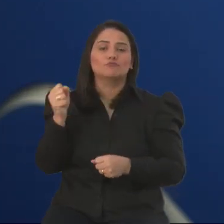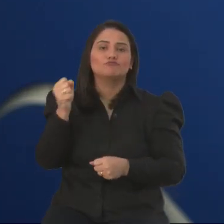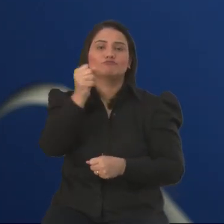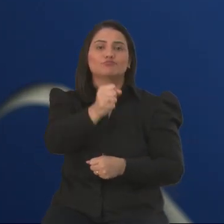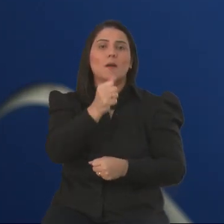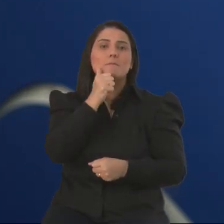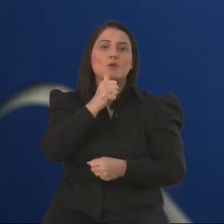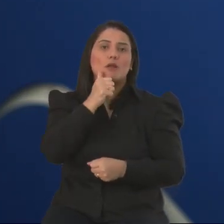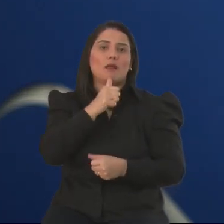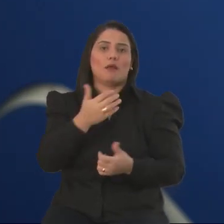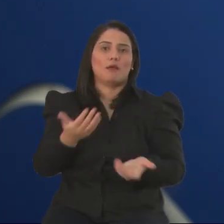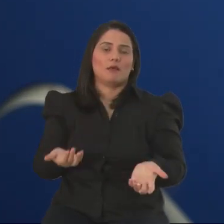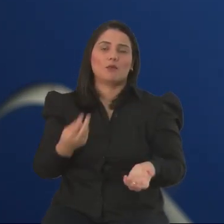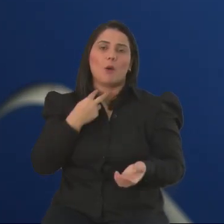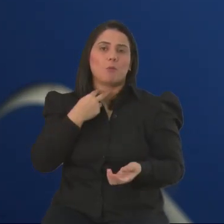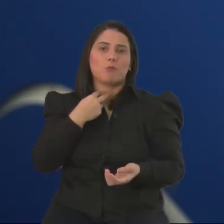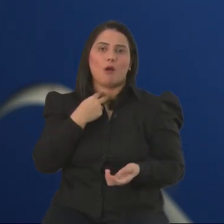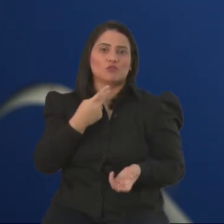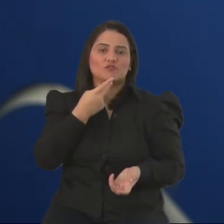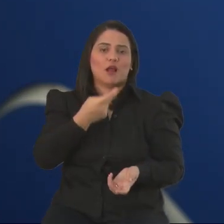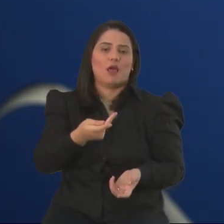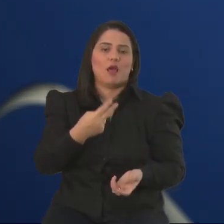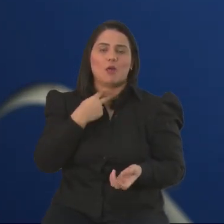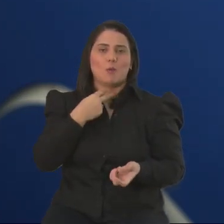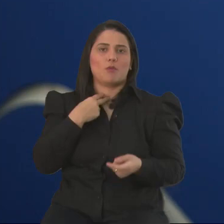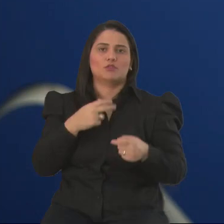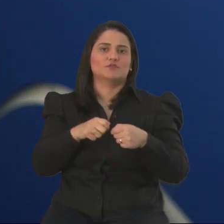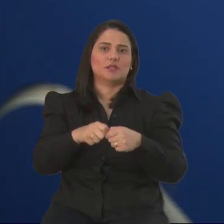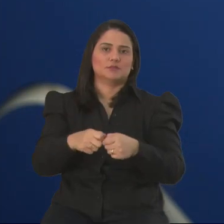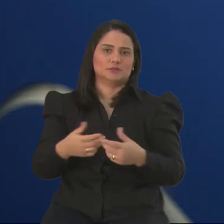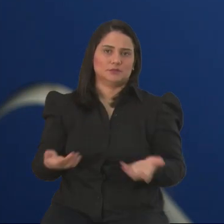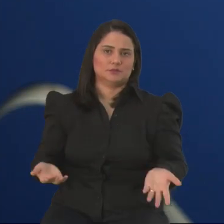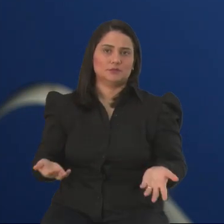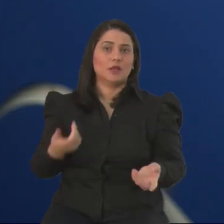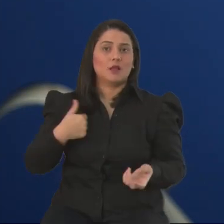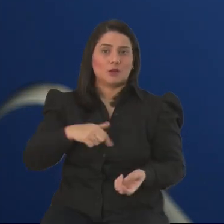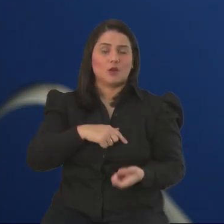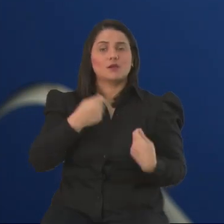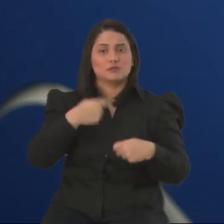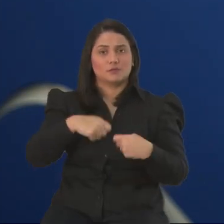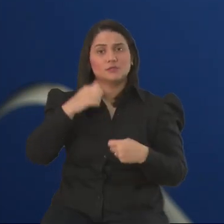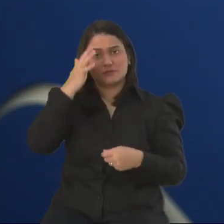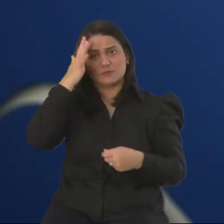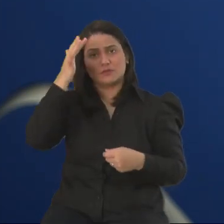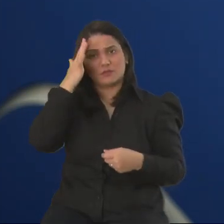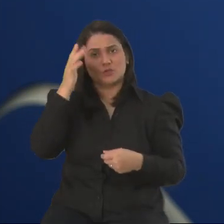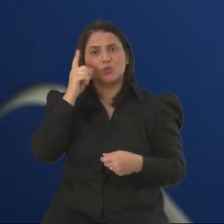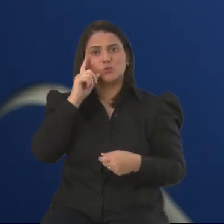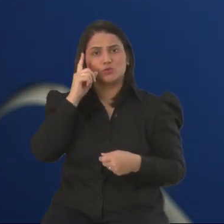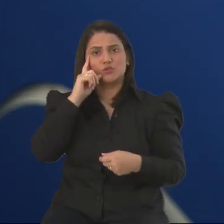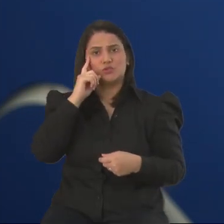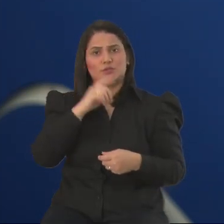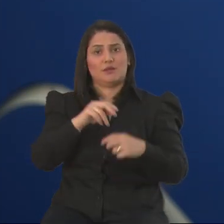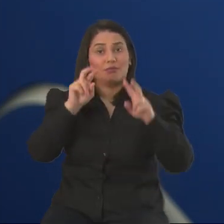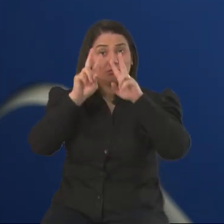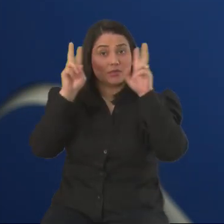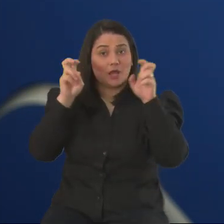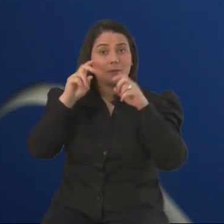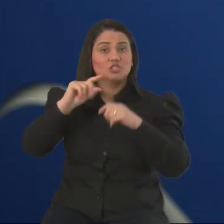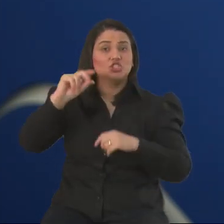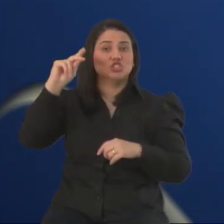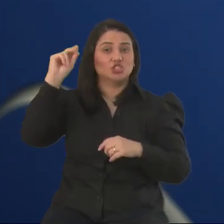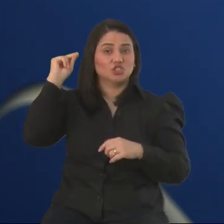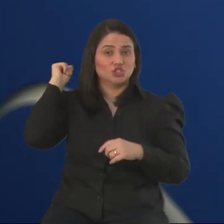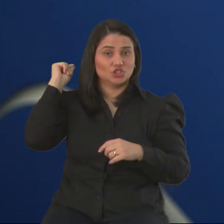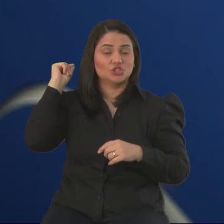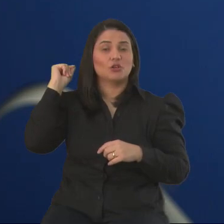de fala. Essa reflexão nós temos que fazer diariamente. É um tema tão antigo e, ao mesmo tempo,